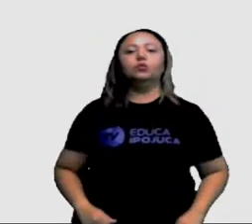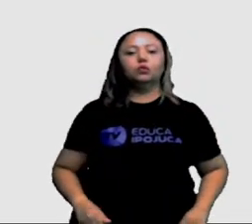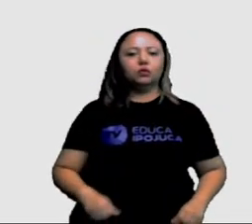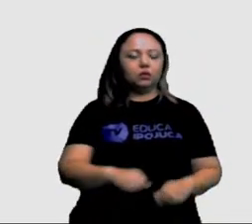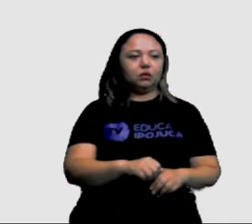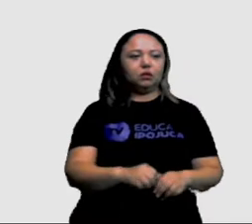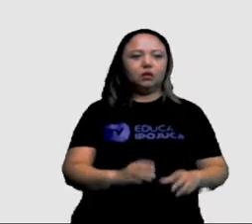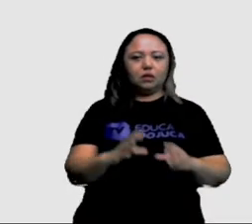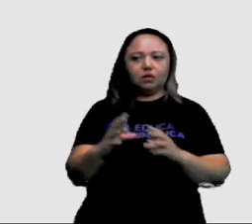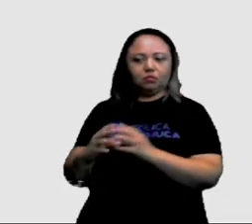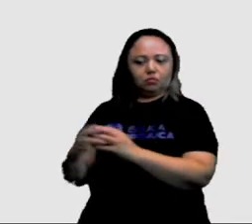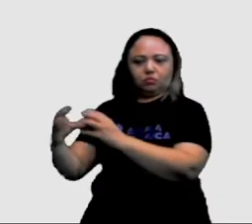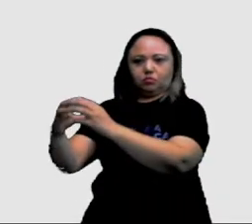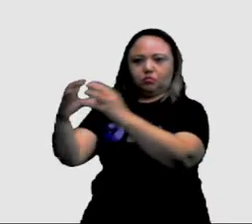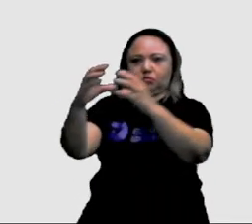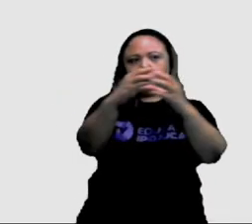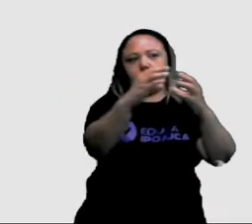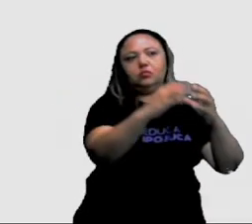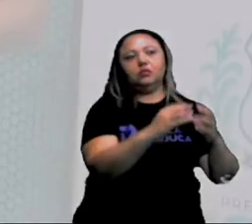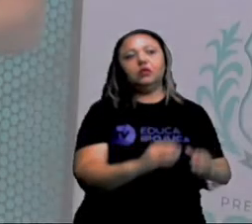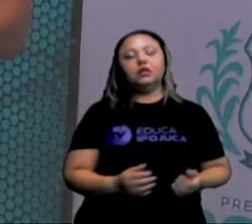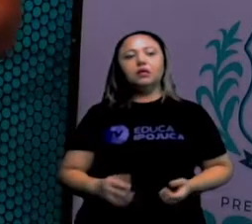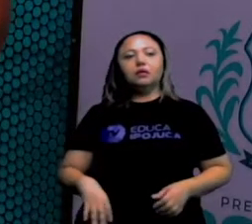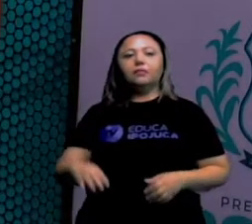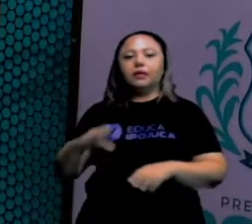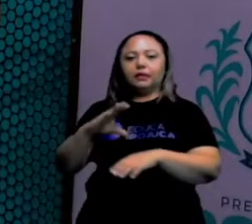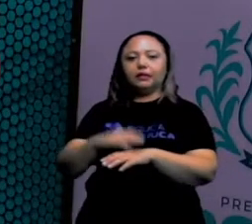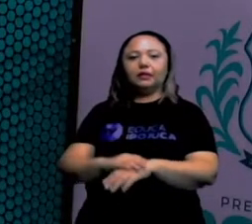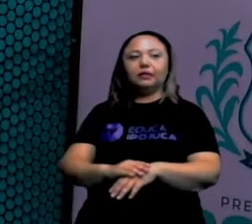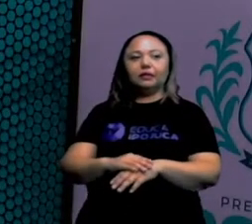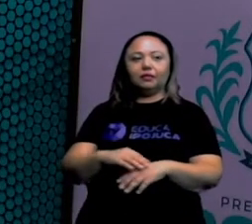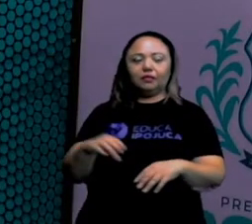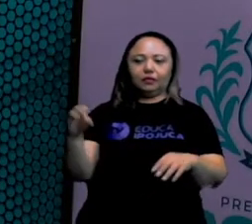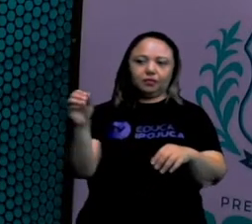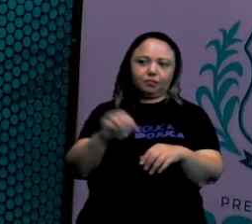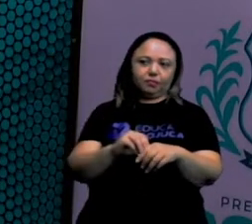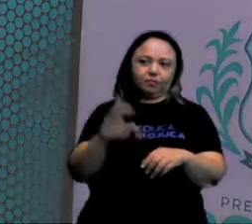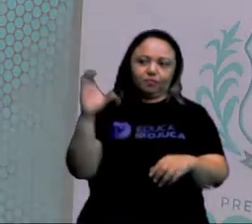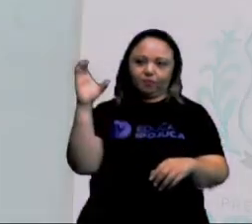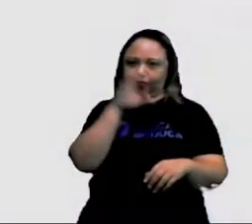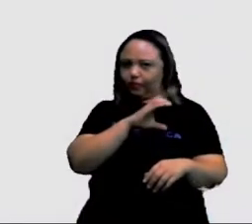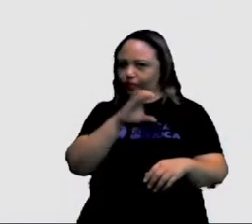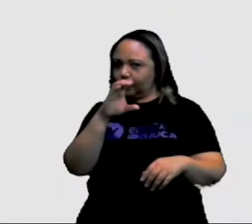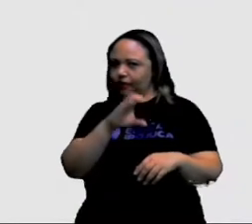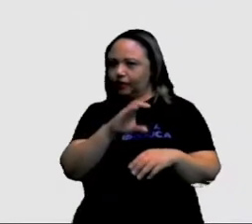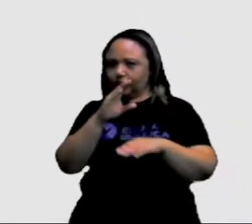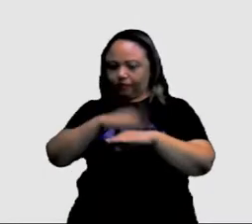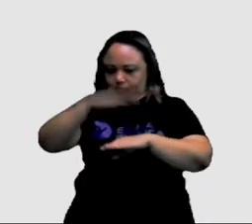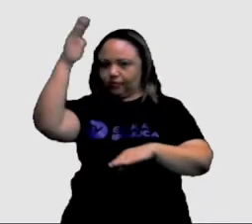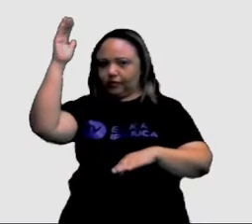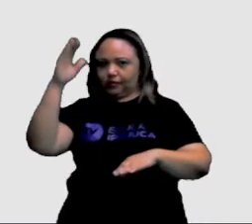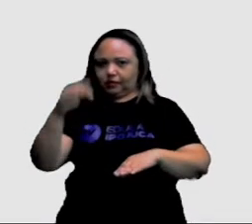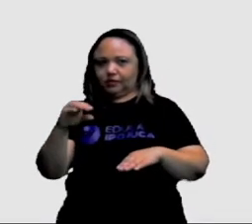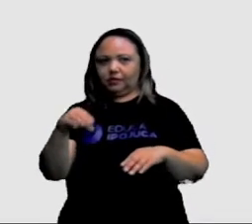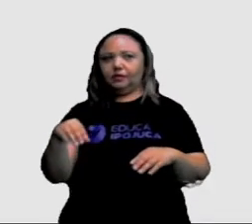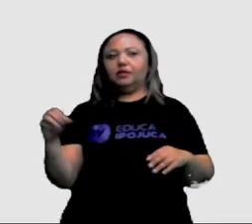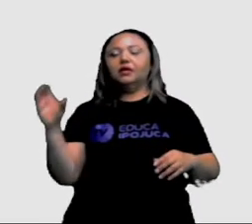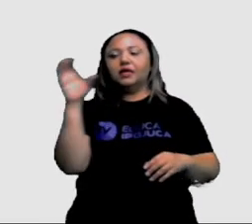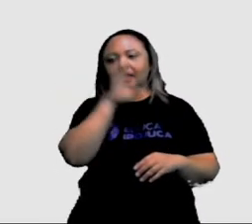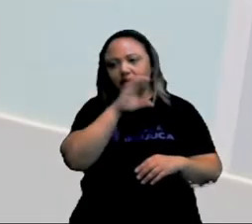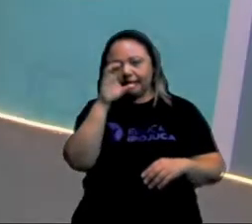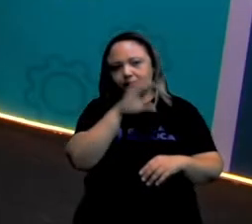uma cadeia de ações de intensidade máxima e de breve, e muito breve também,